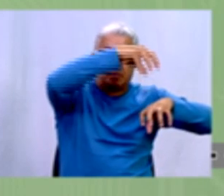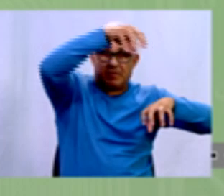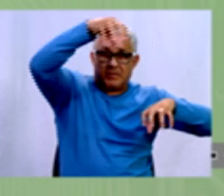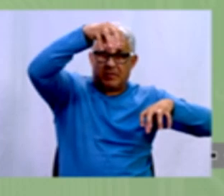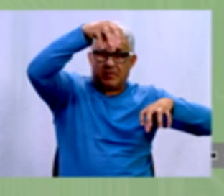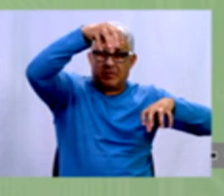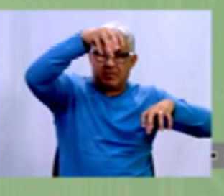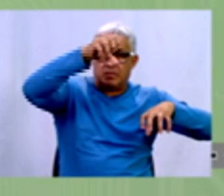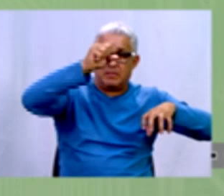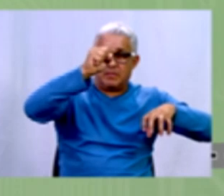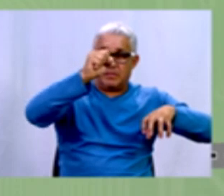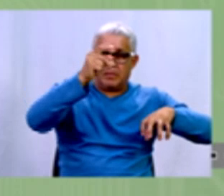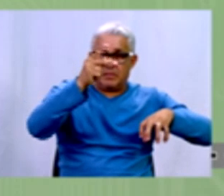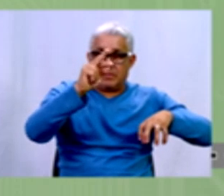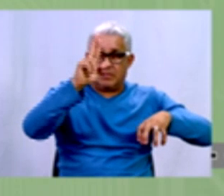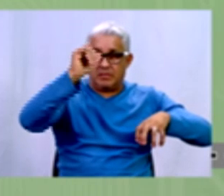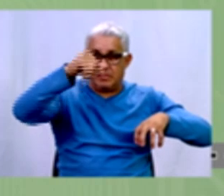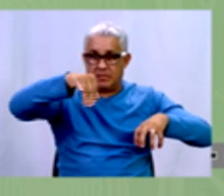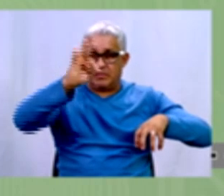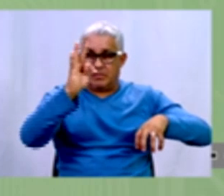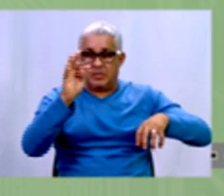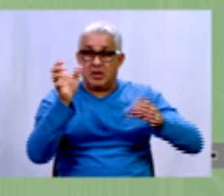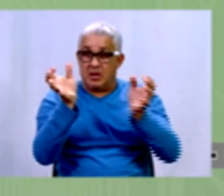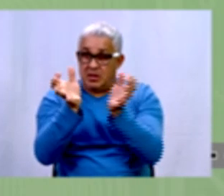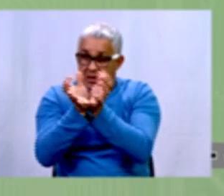sprint. Algo que a equipe